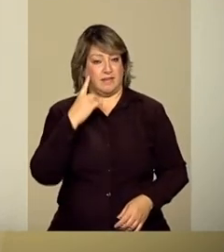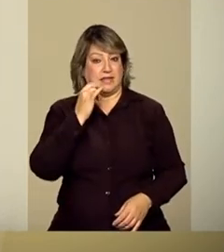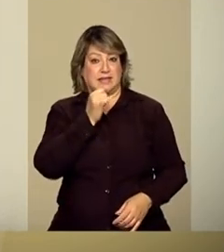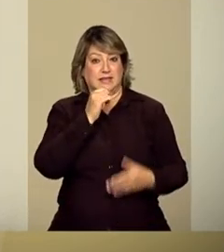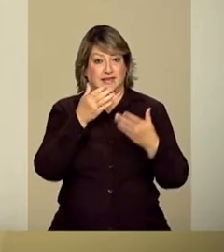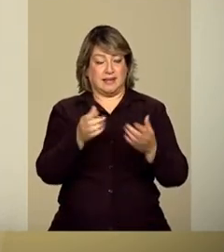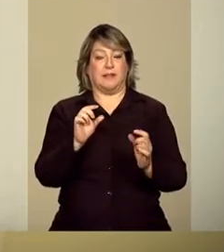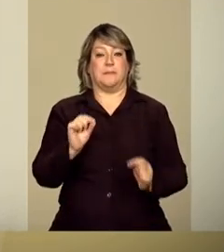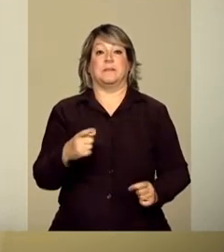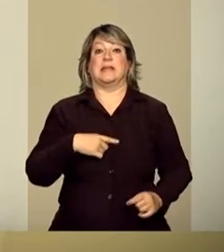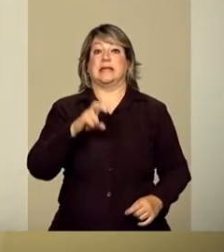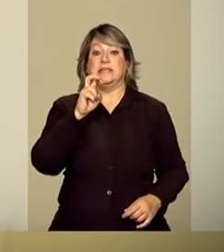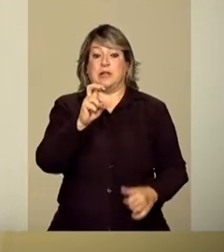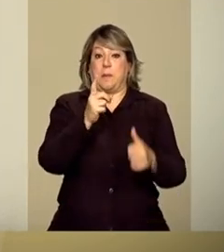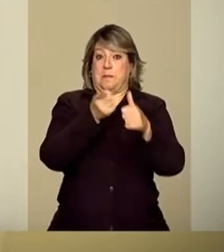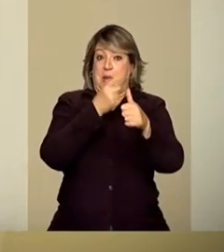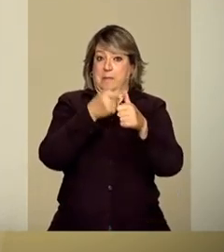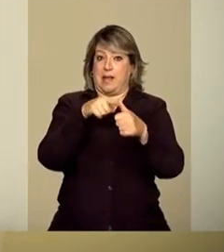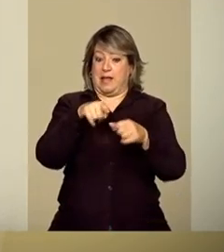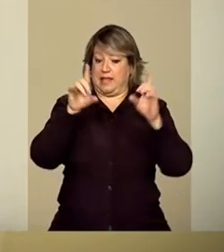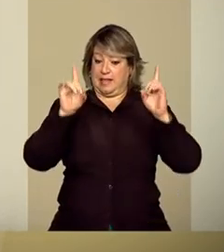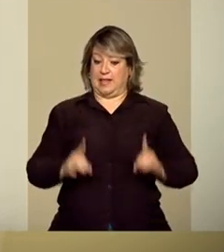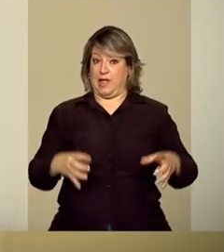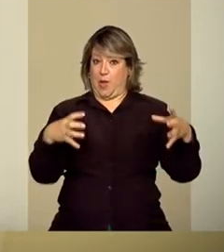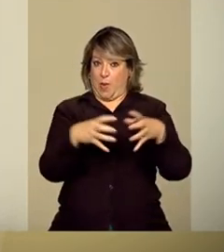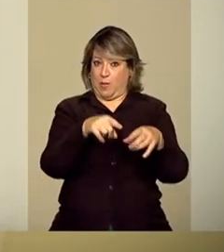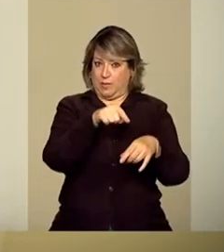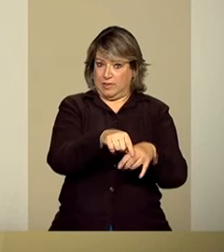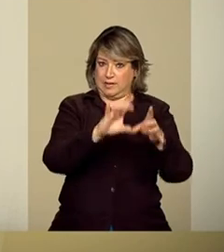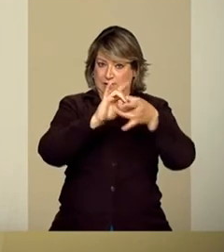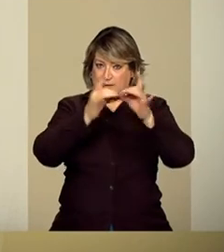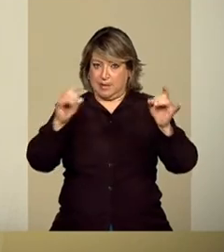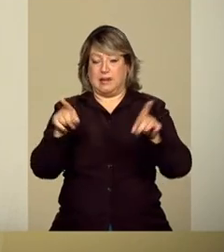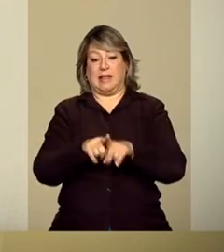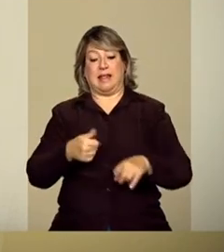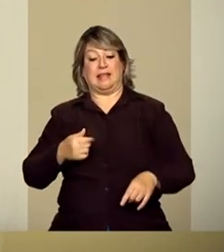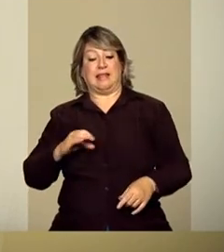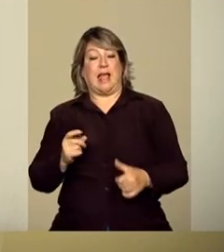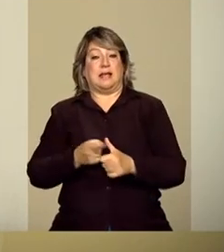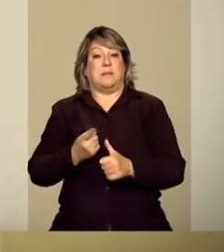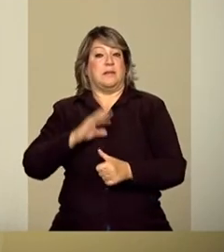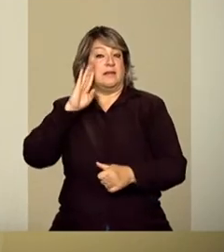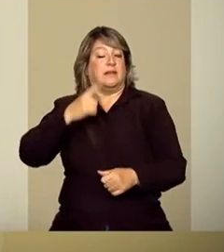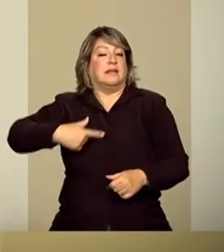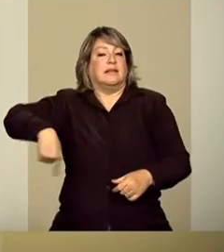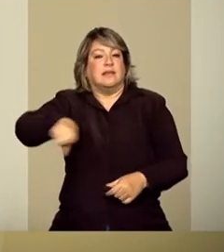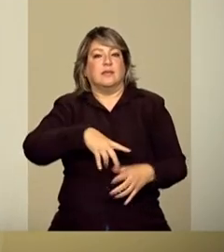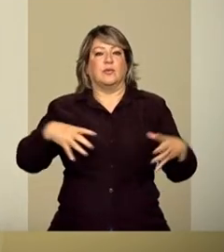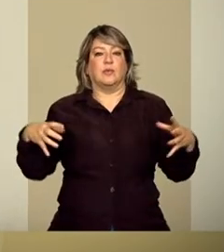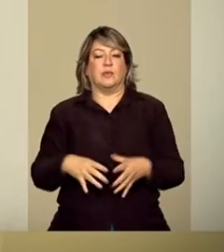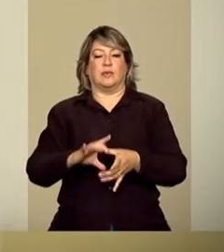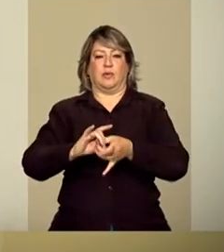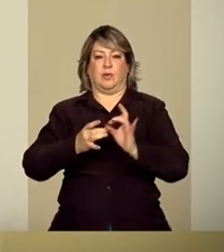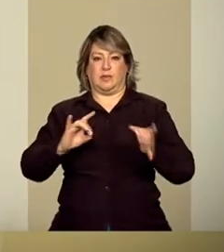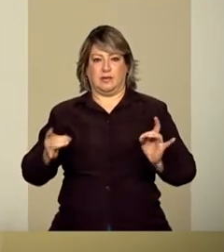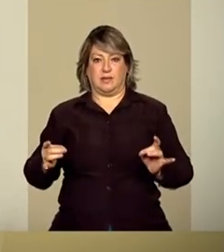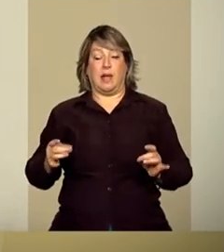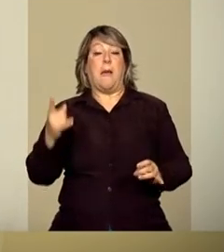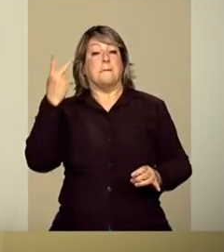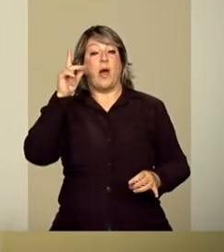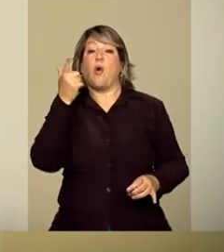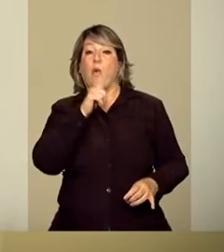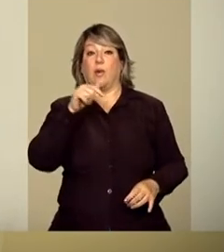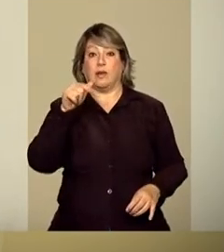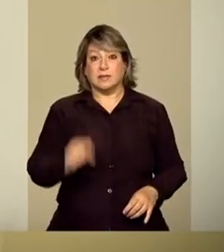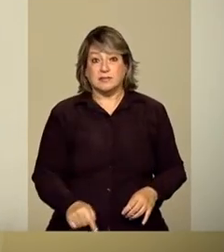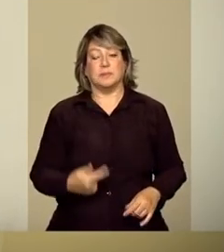hein, Luciano, 5 primeiros na Paralimpíada e 10 primeiros na Olimpíada. Para alcançar esse resultado, Luciano,